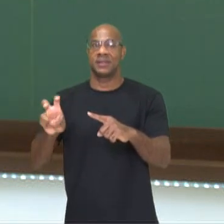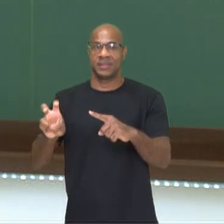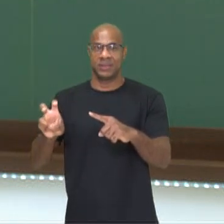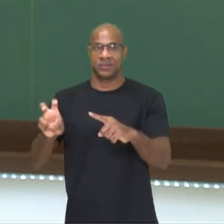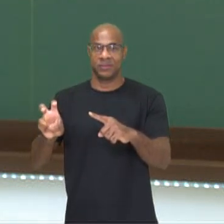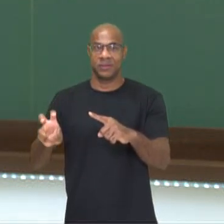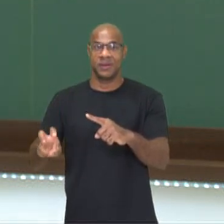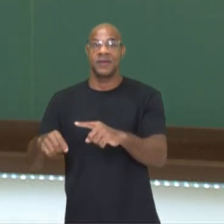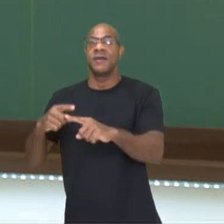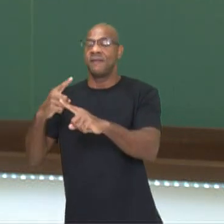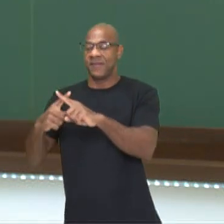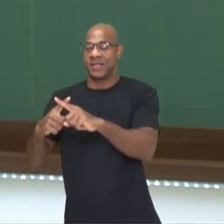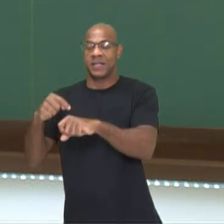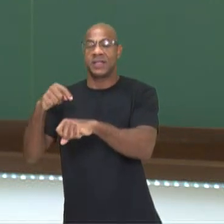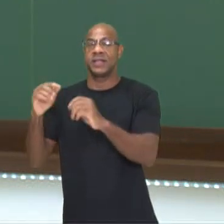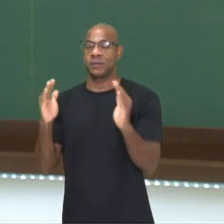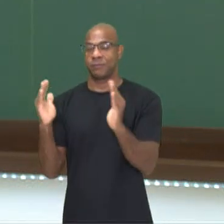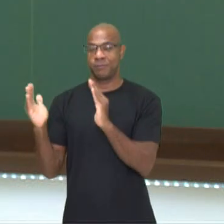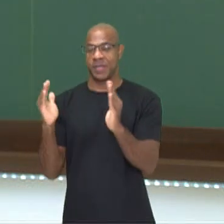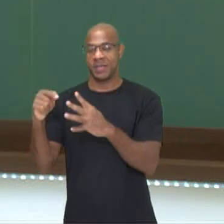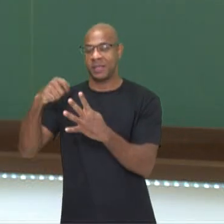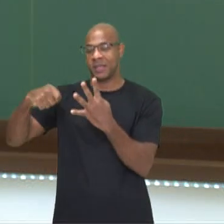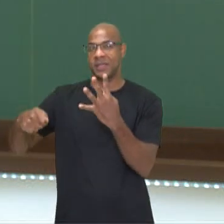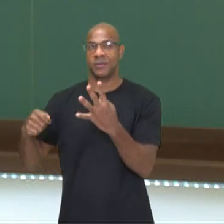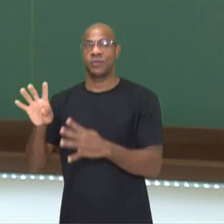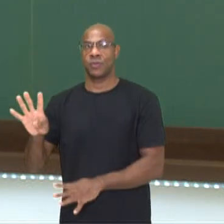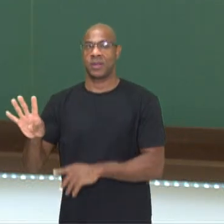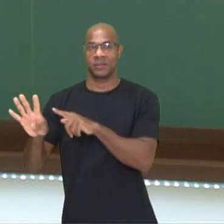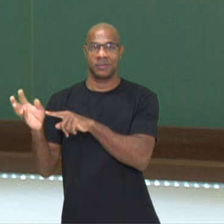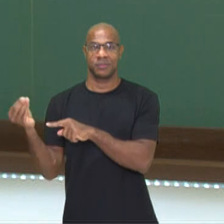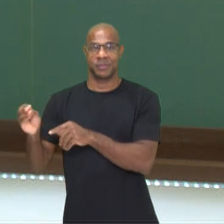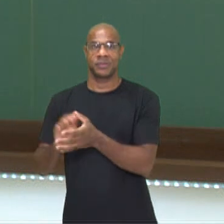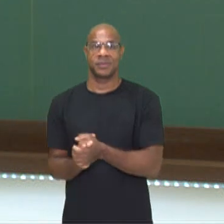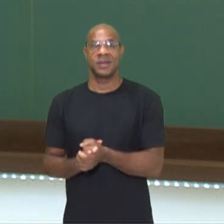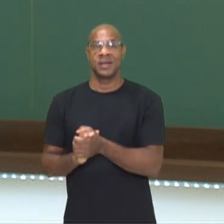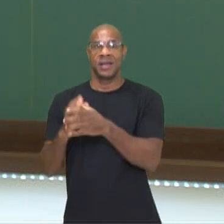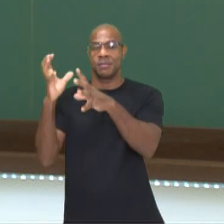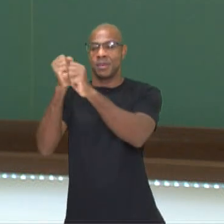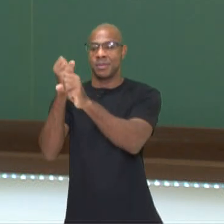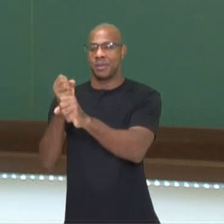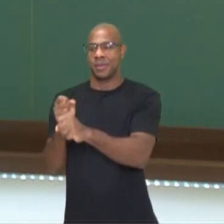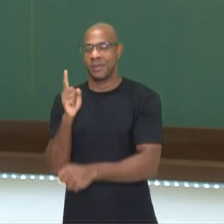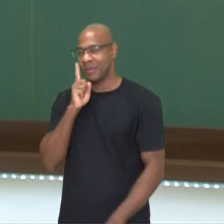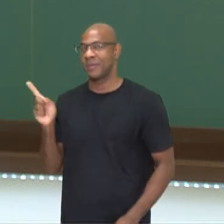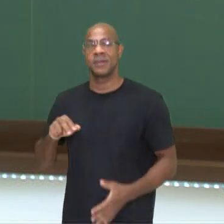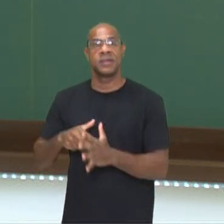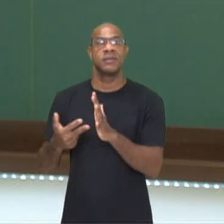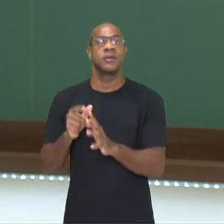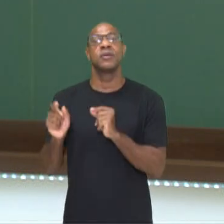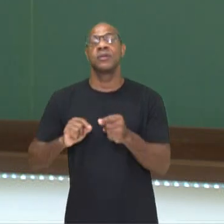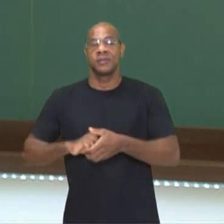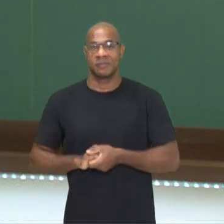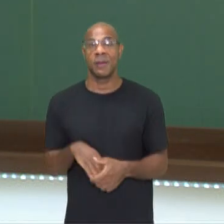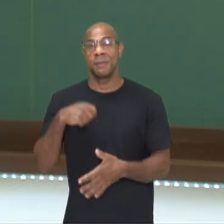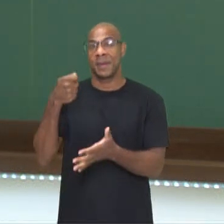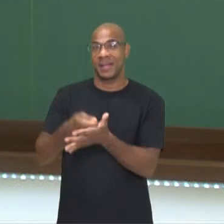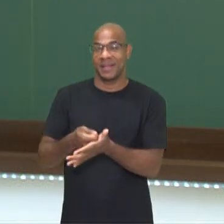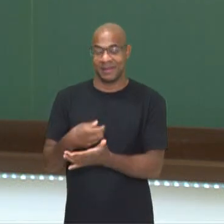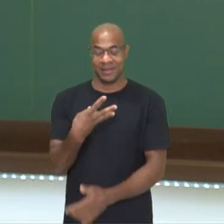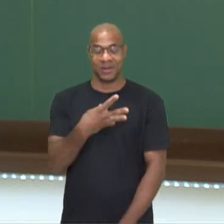meses. 0,05 vezes 4 vezes 2.000 vai me dar 400, o que significa que ela vai